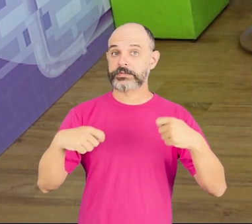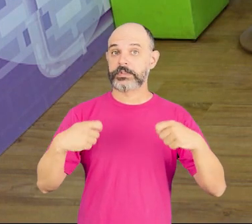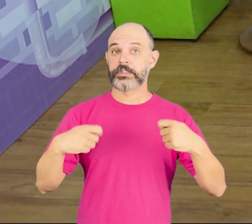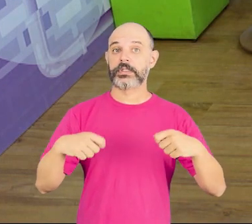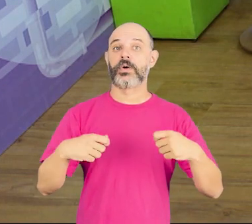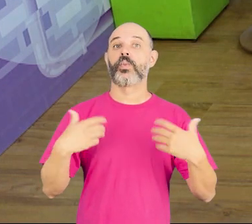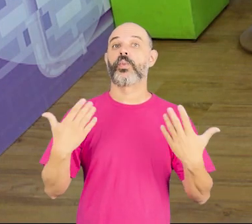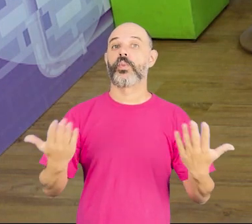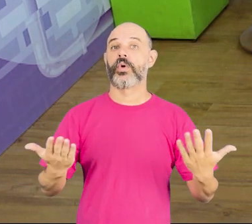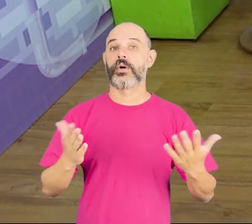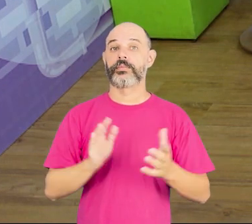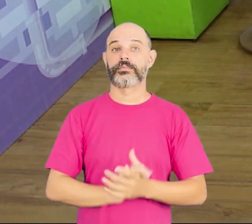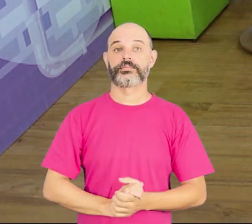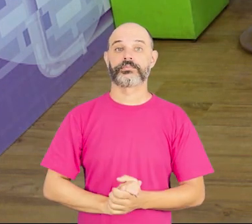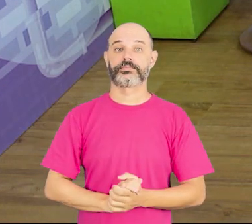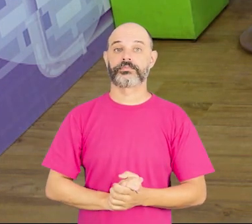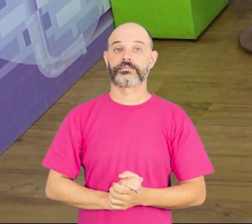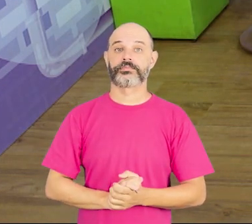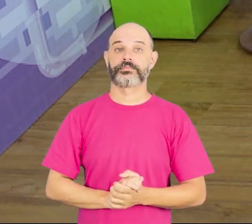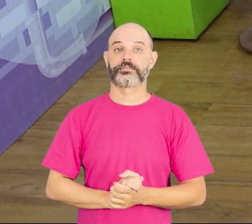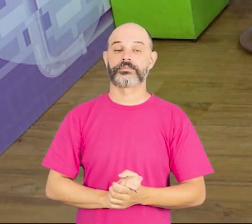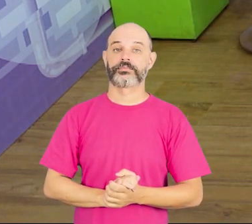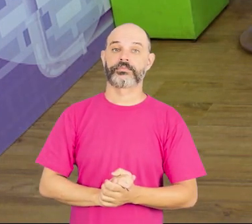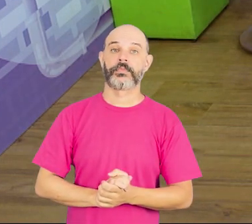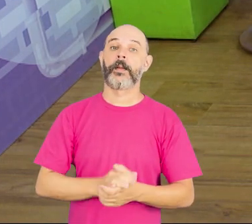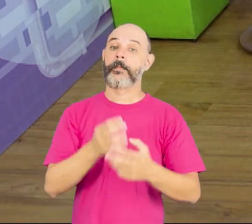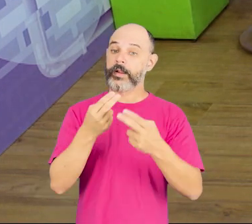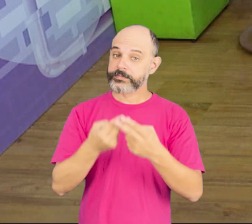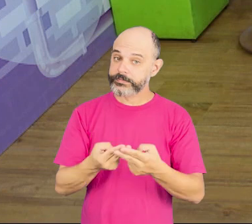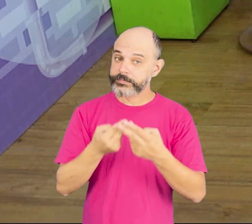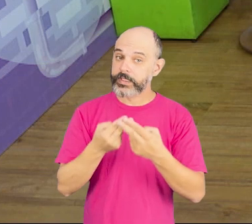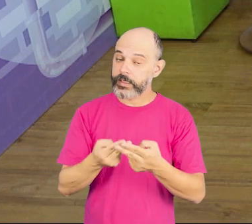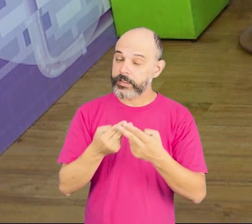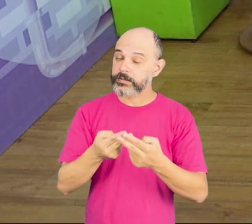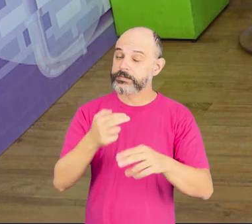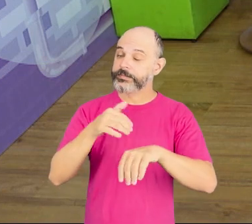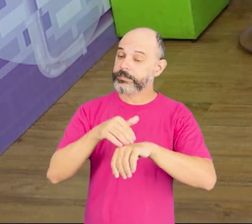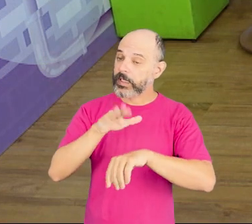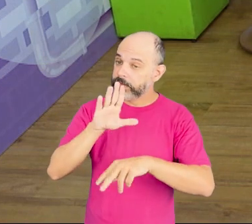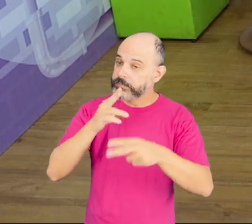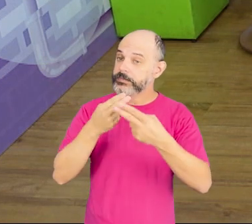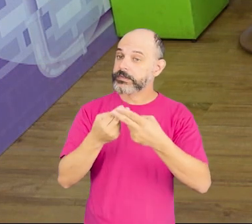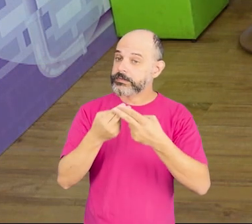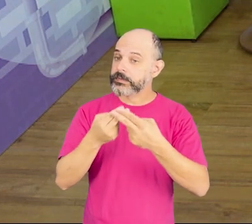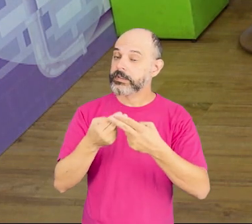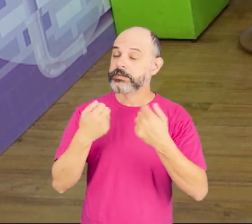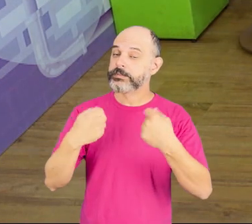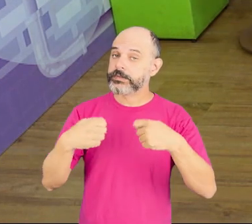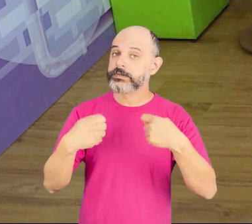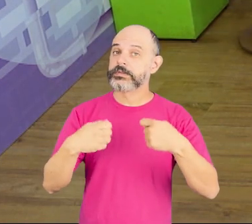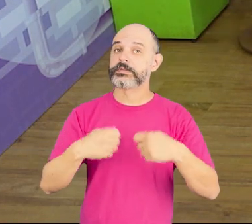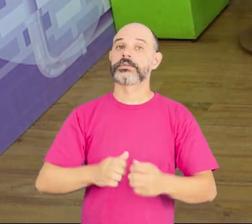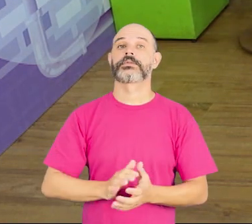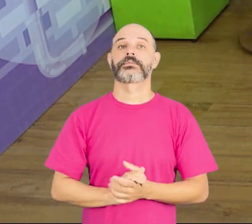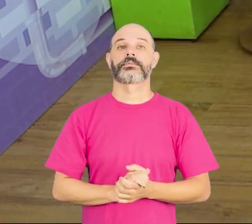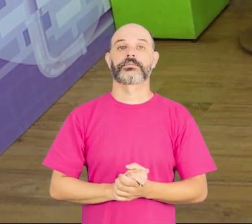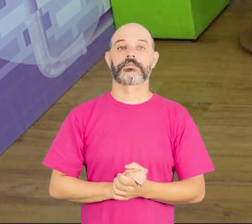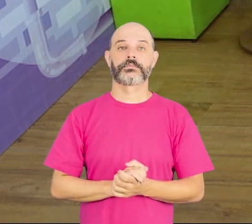precisa exercitar um pouquinho a paciência.